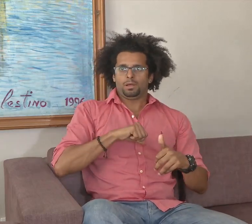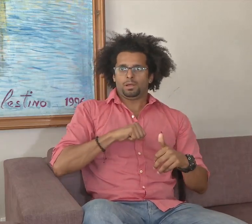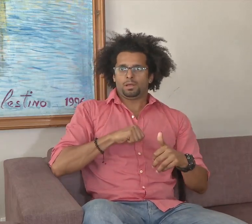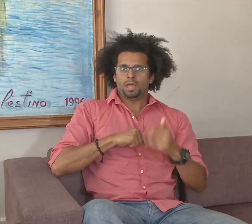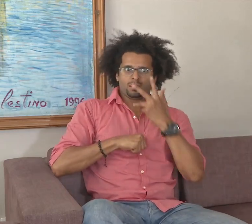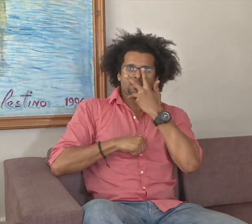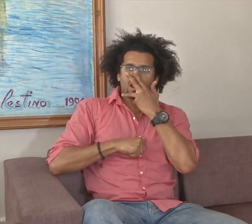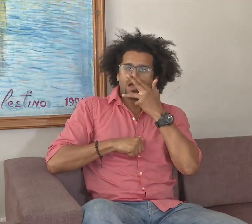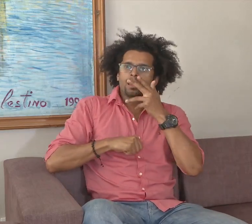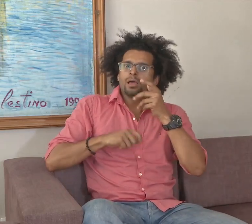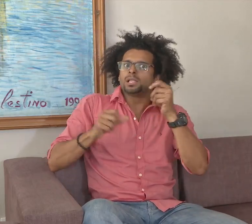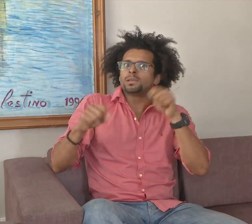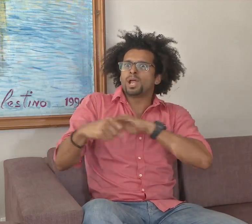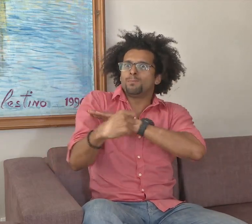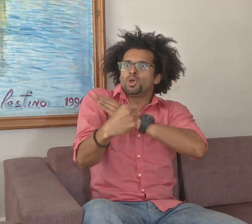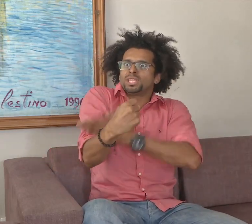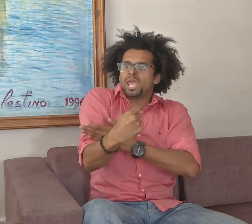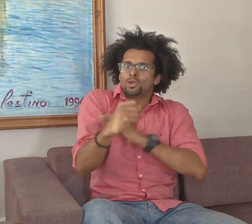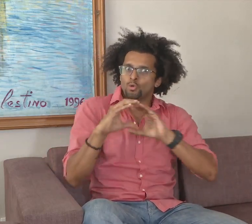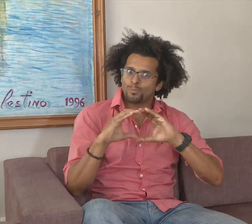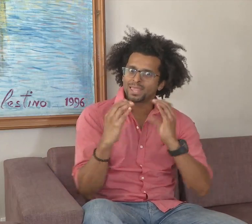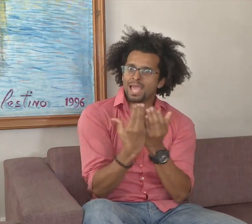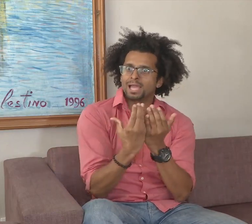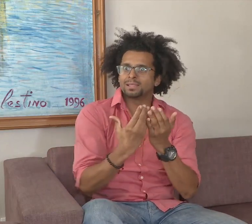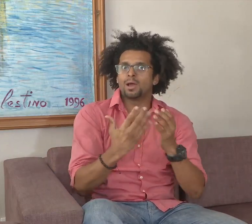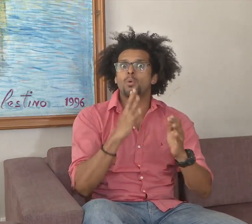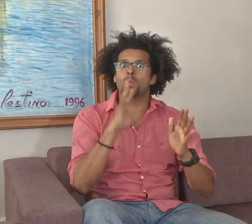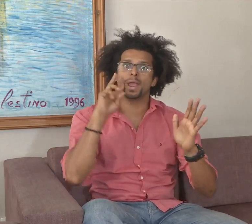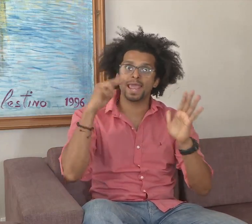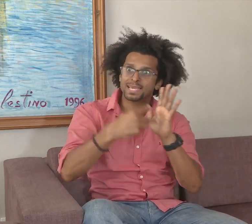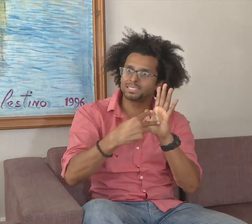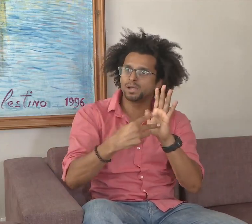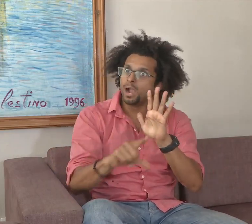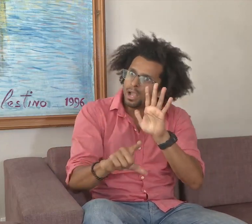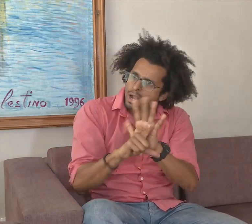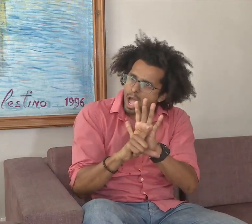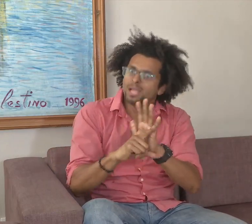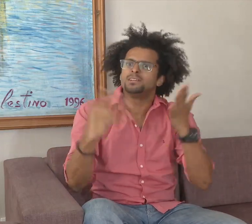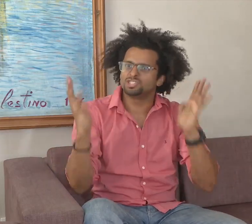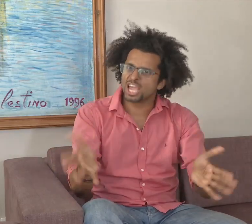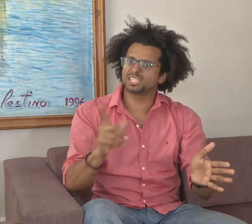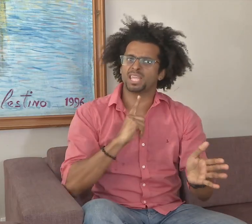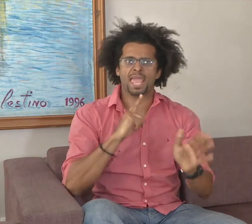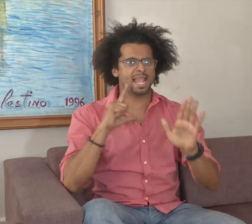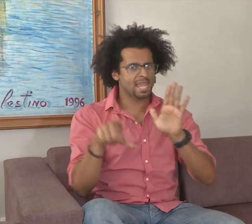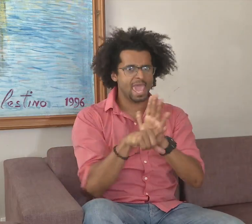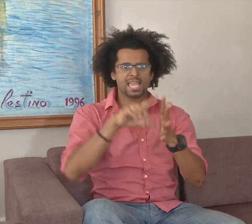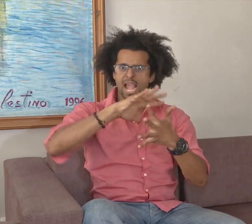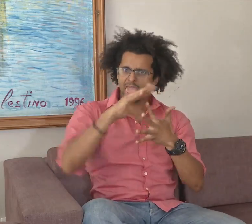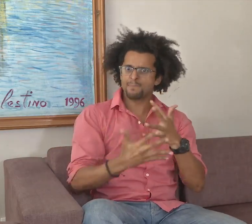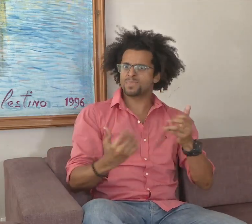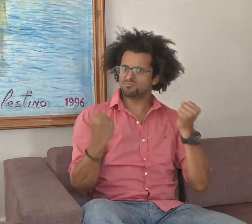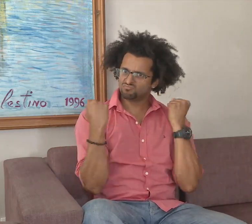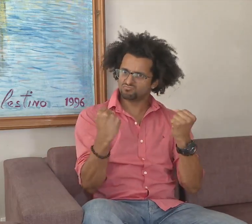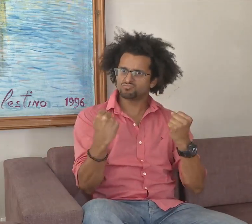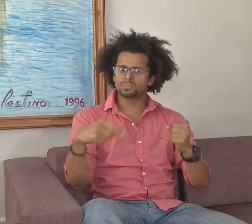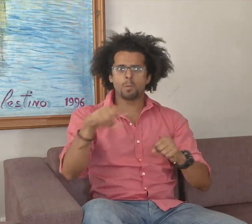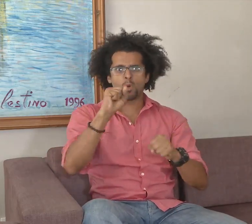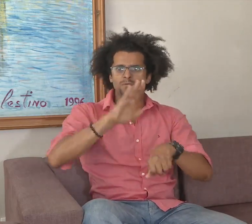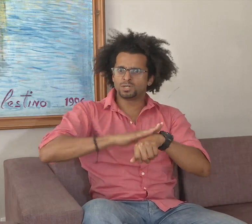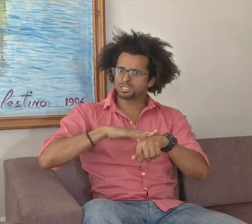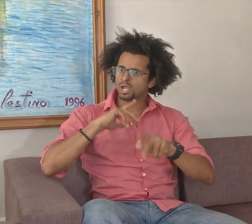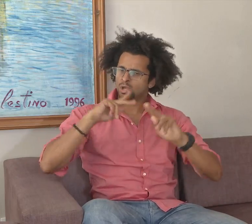bastante, o empoderamento também da comunidade surda. Então, a criação da lei para a apoderação da pessoa surda,